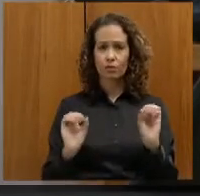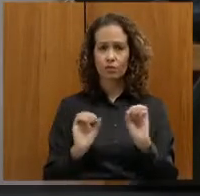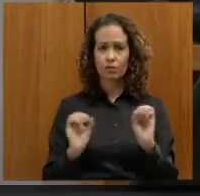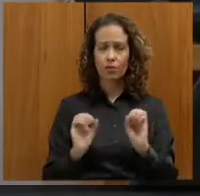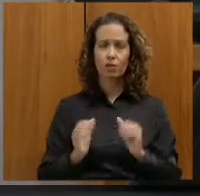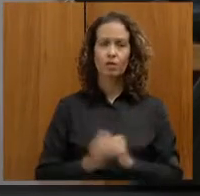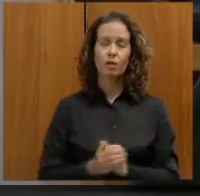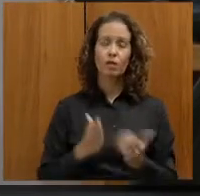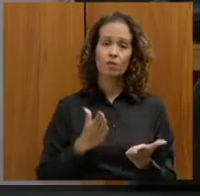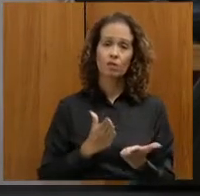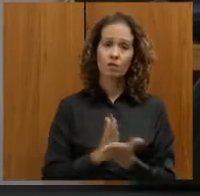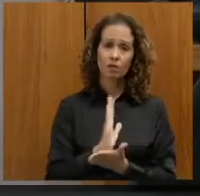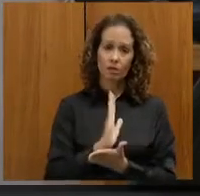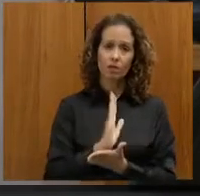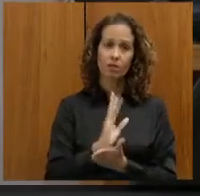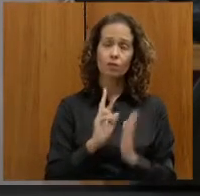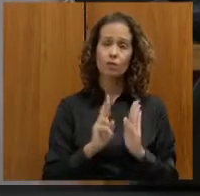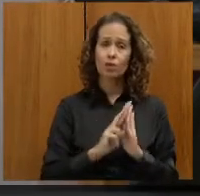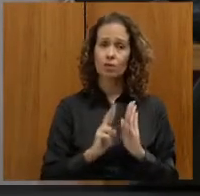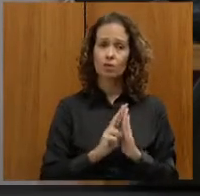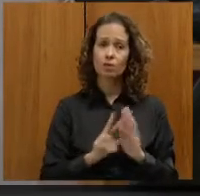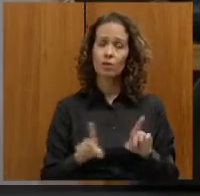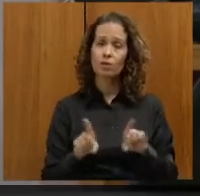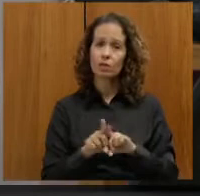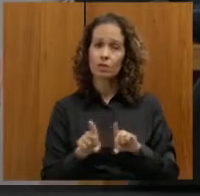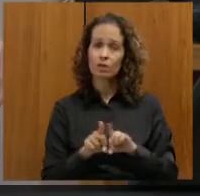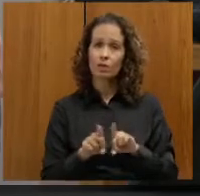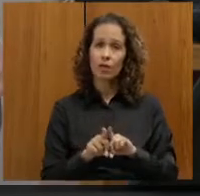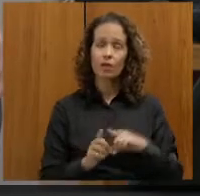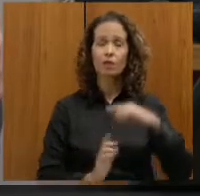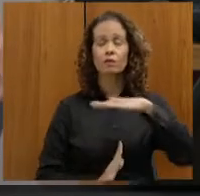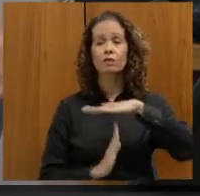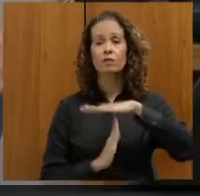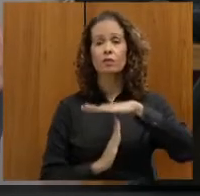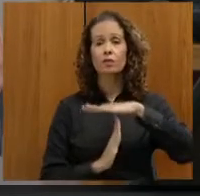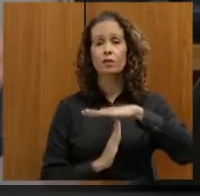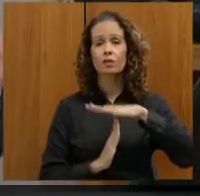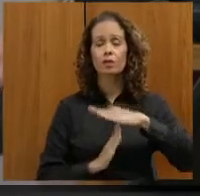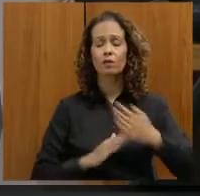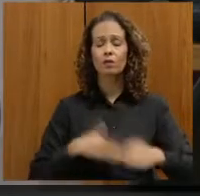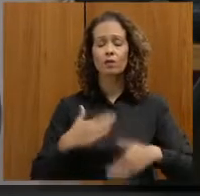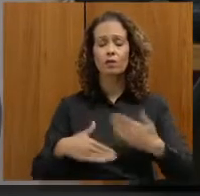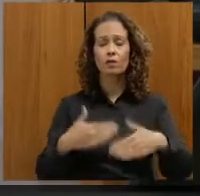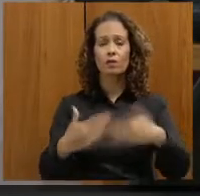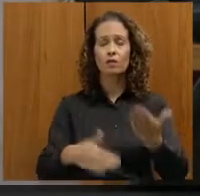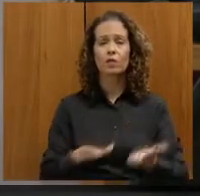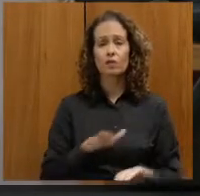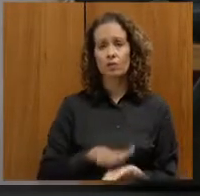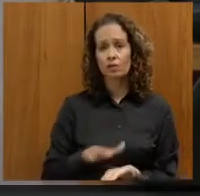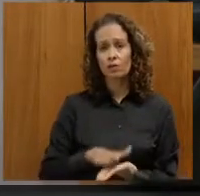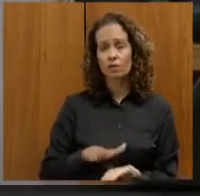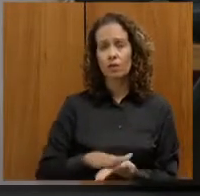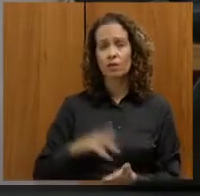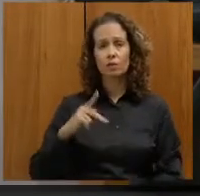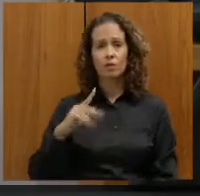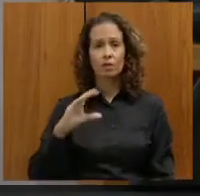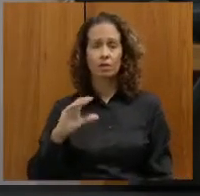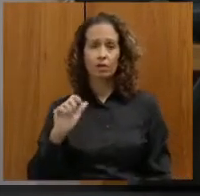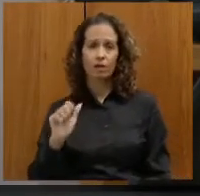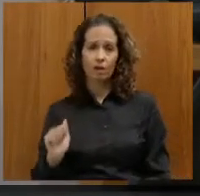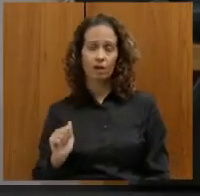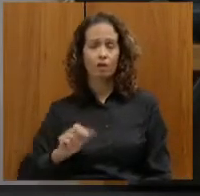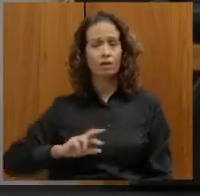e com aprovação do regime que a limitação do crescimento da despesa pelo IPCA não